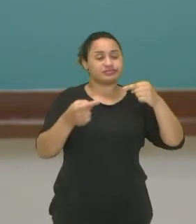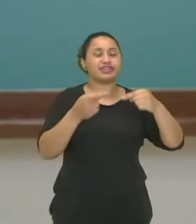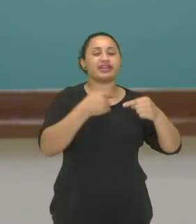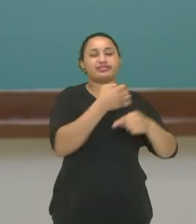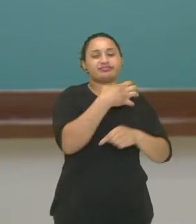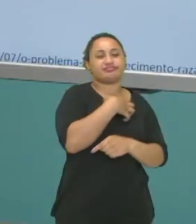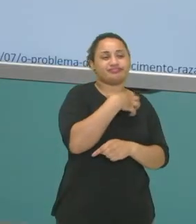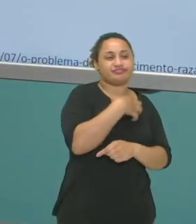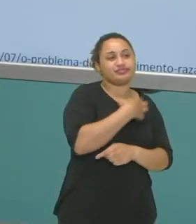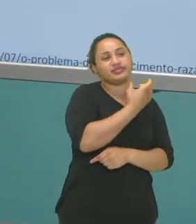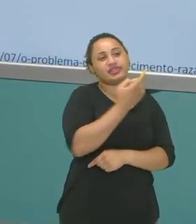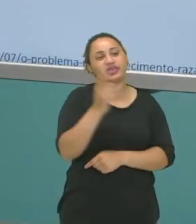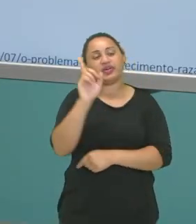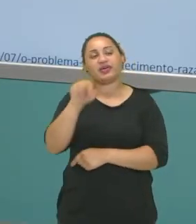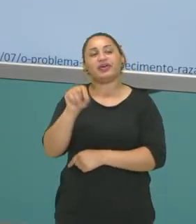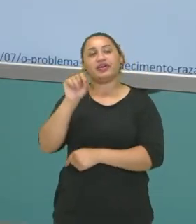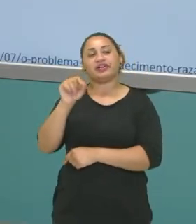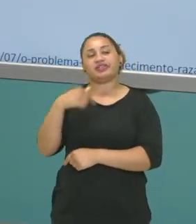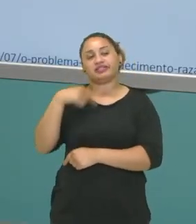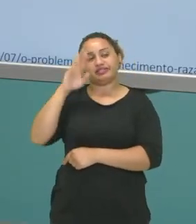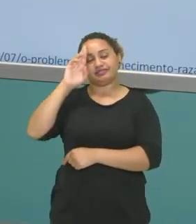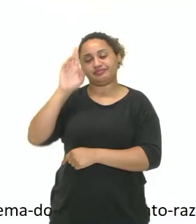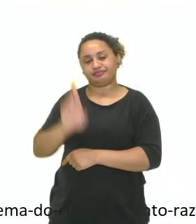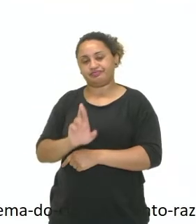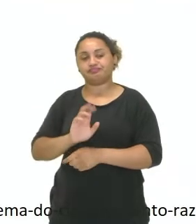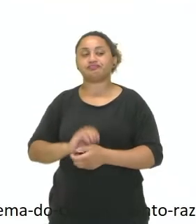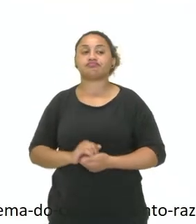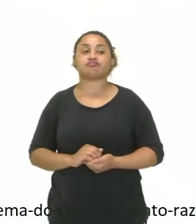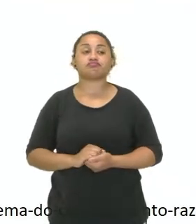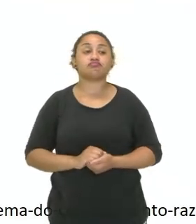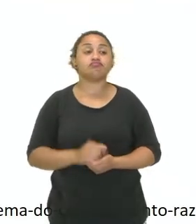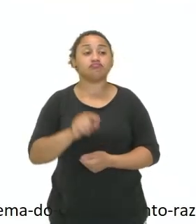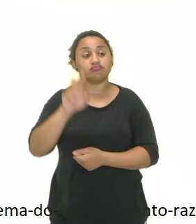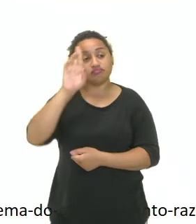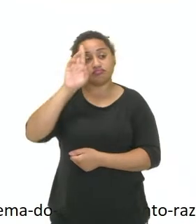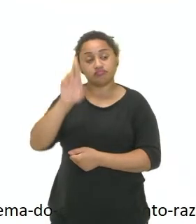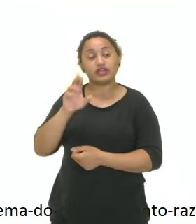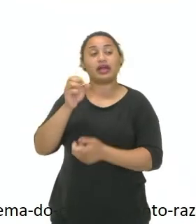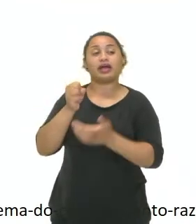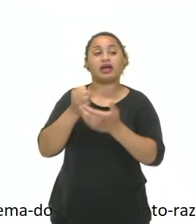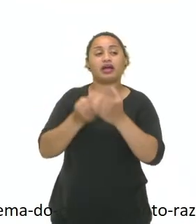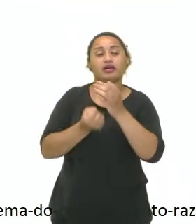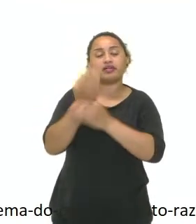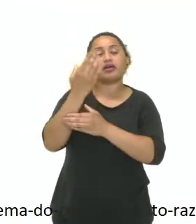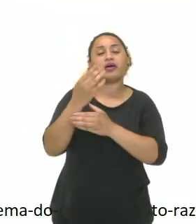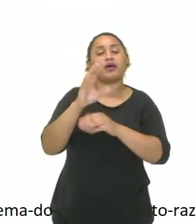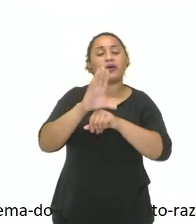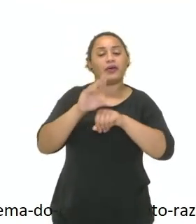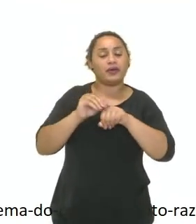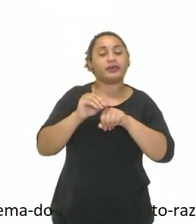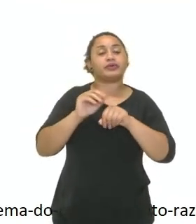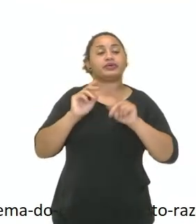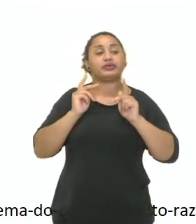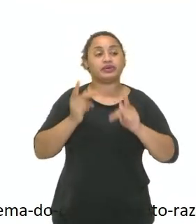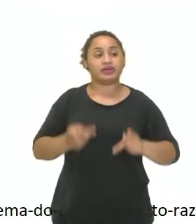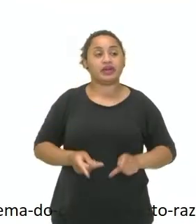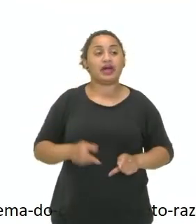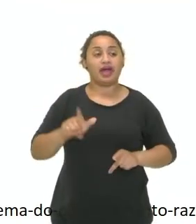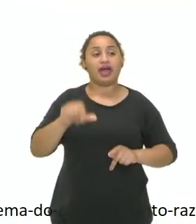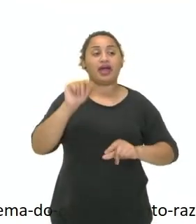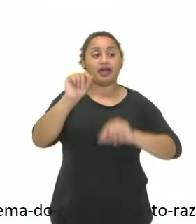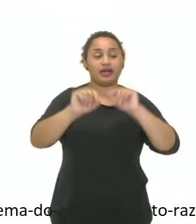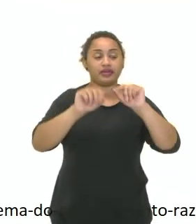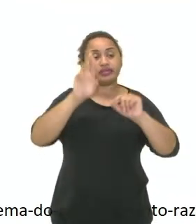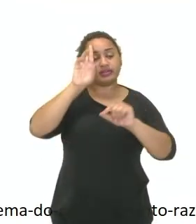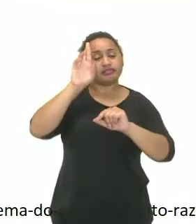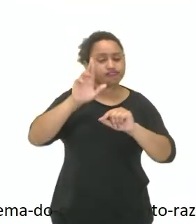Duelo no sentido teórico, né? Para o racionalismo, a fonte do conhecimento humano, então, é a própria razão operando